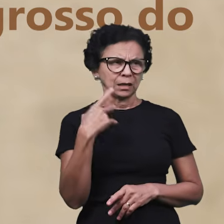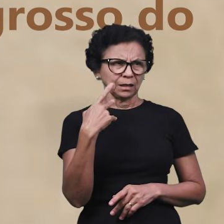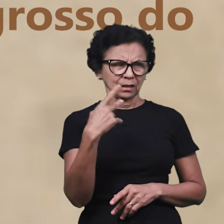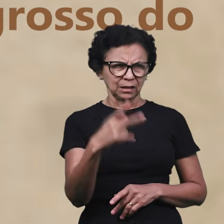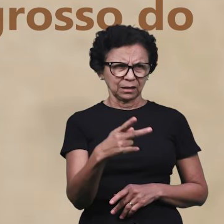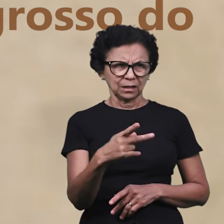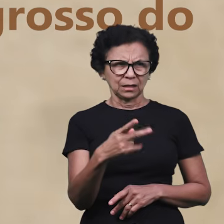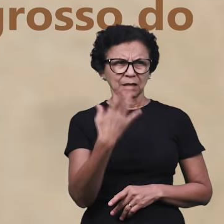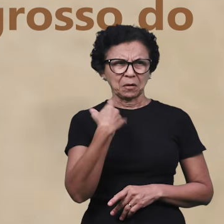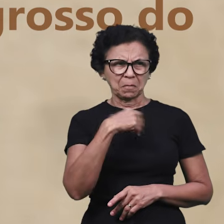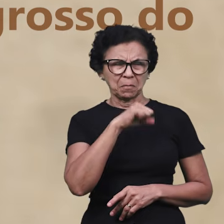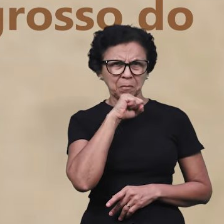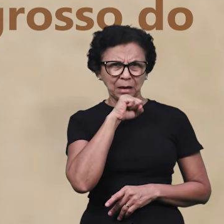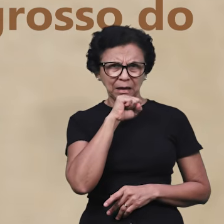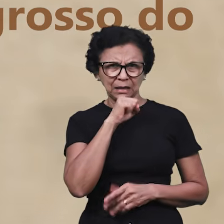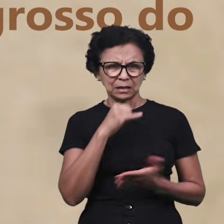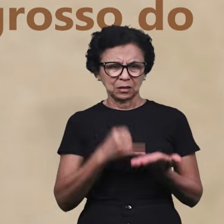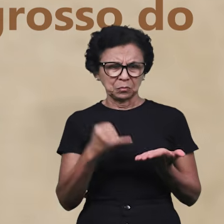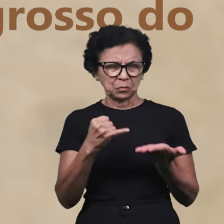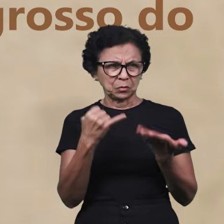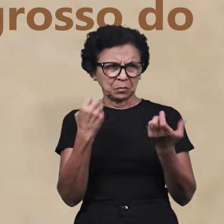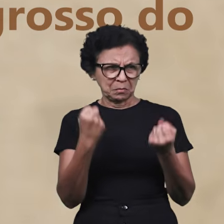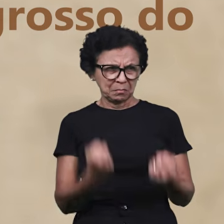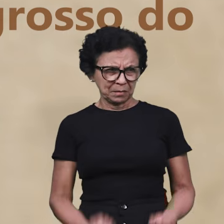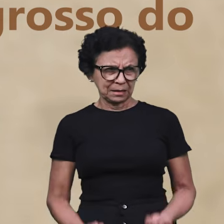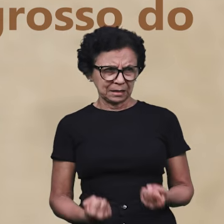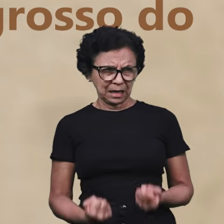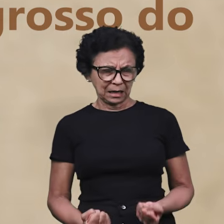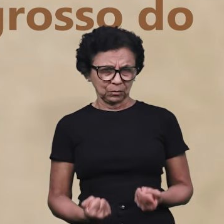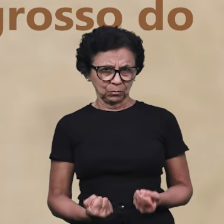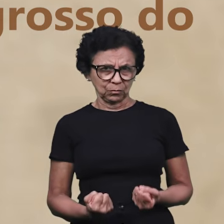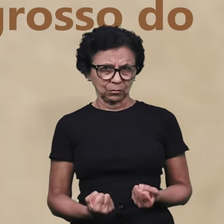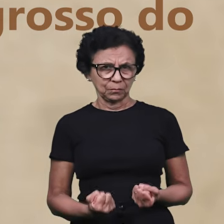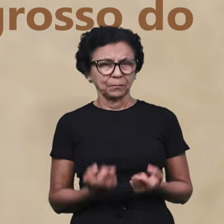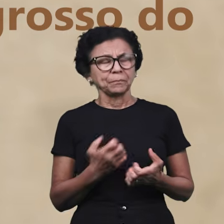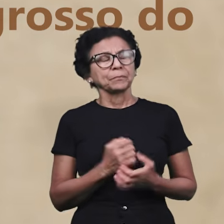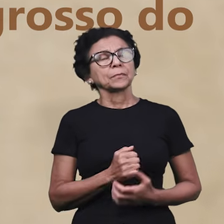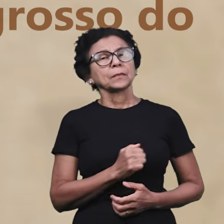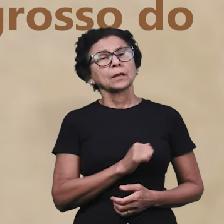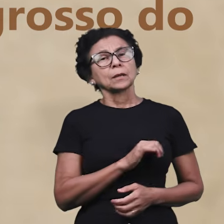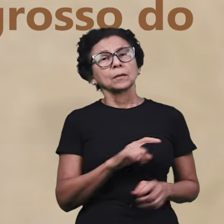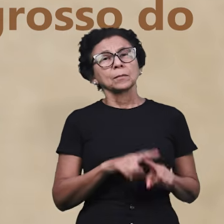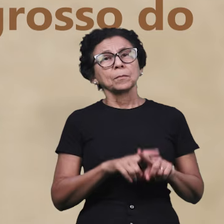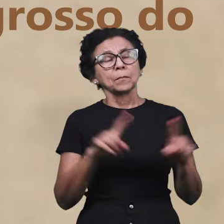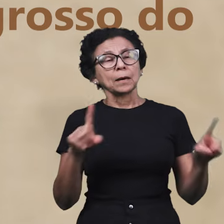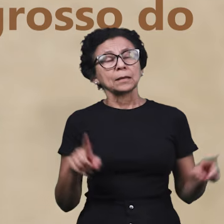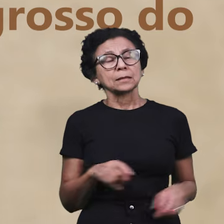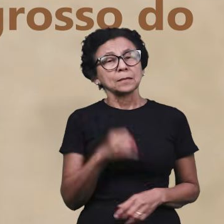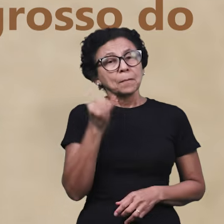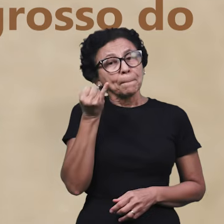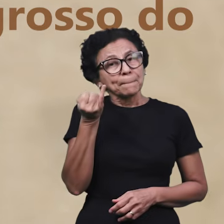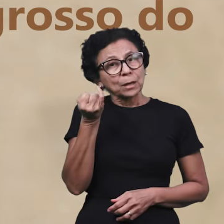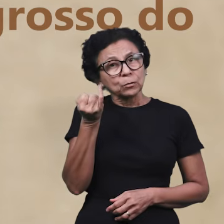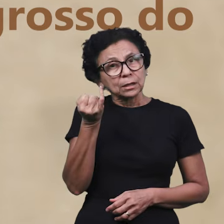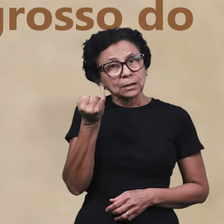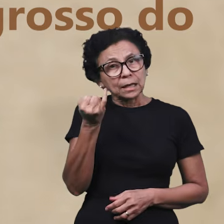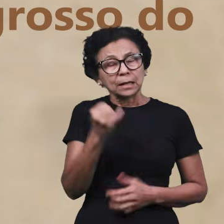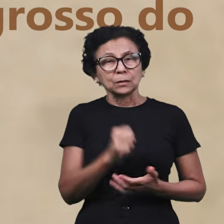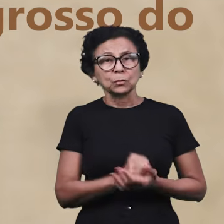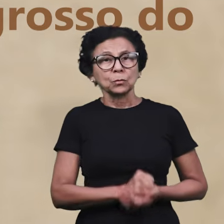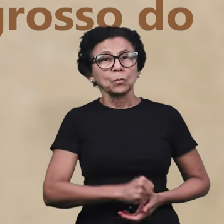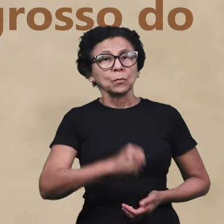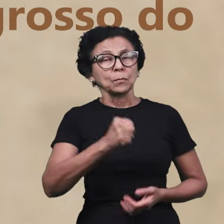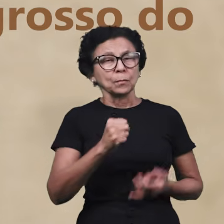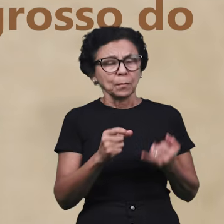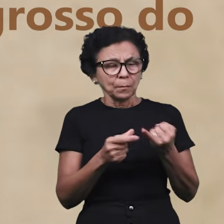fez pesadíssimo o nosso jugo, mas tu alivia de sobre nós. Assim lhe falarás: meu dedo mínimo é mais